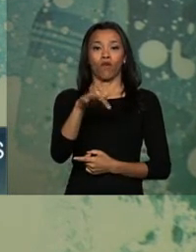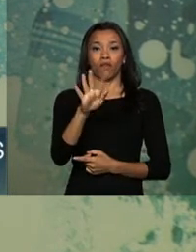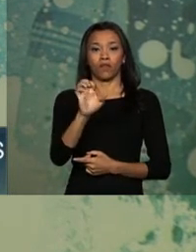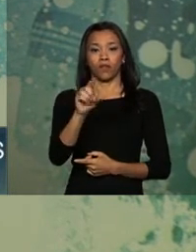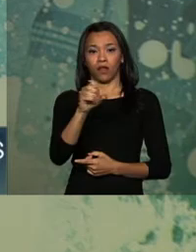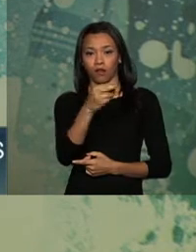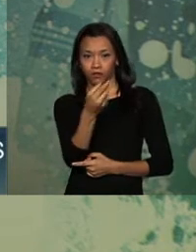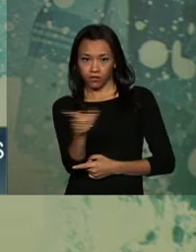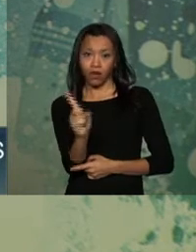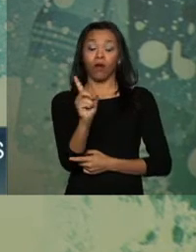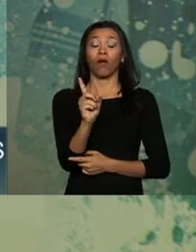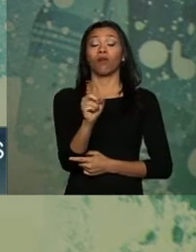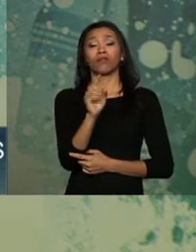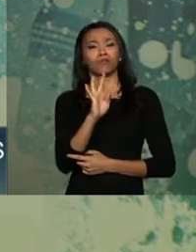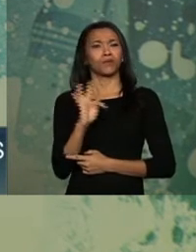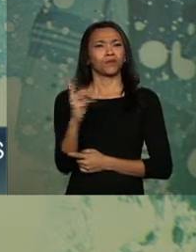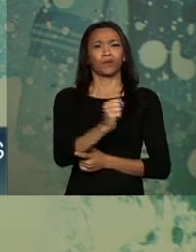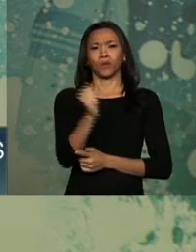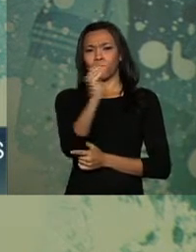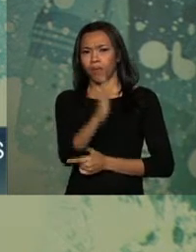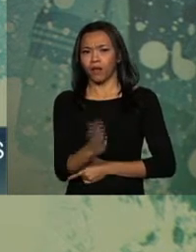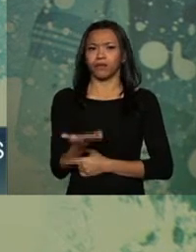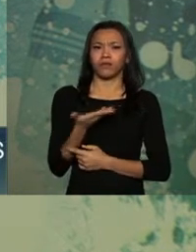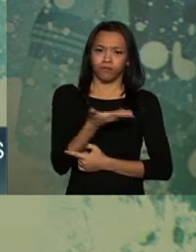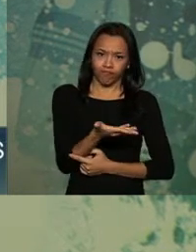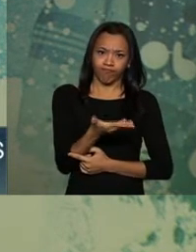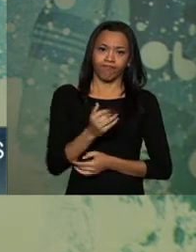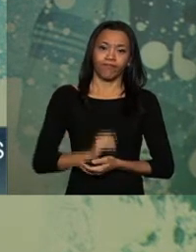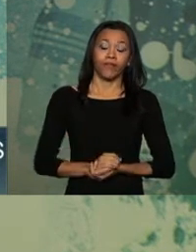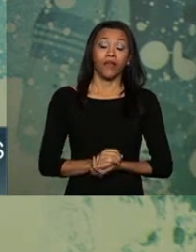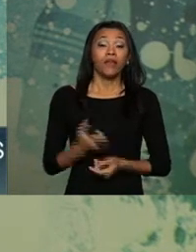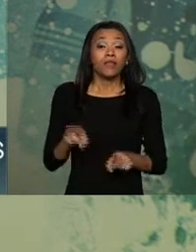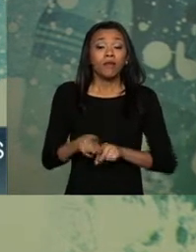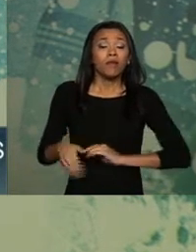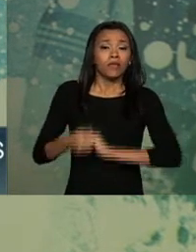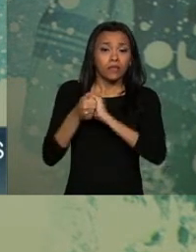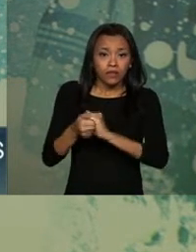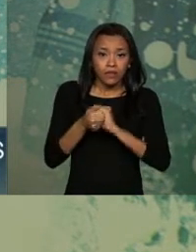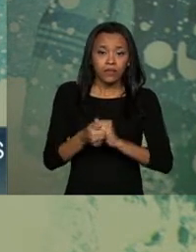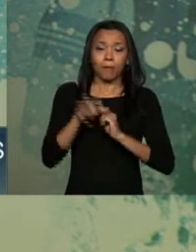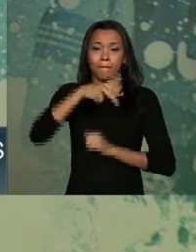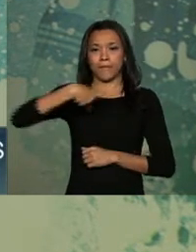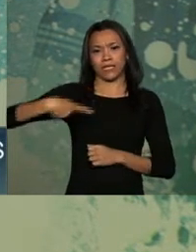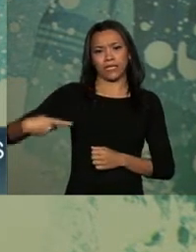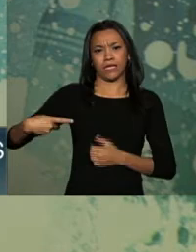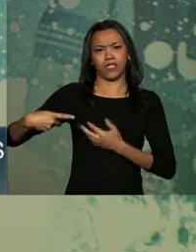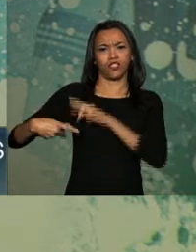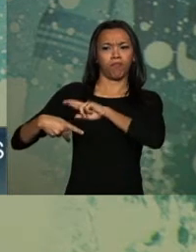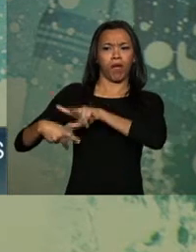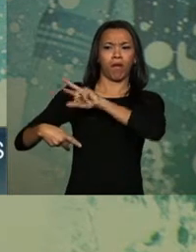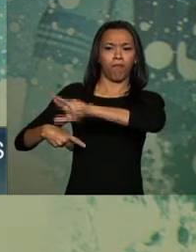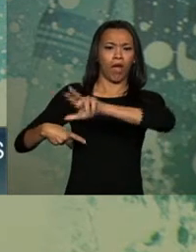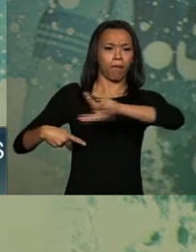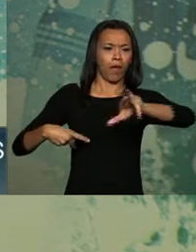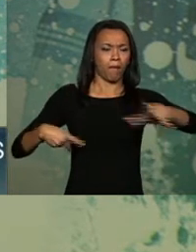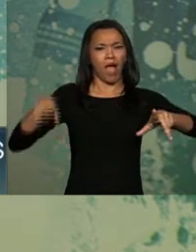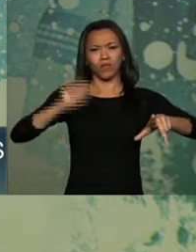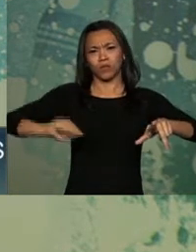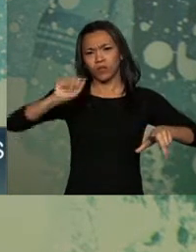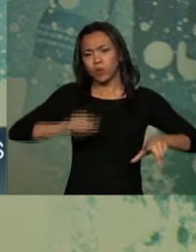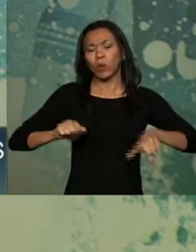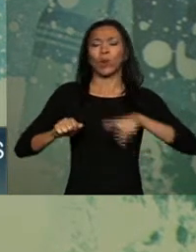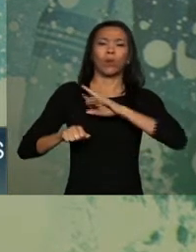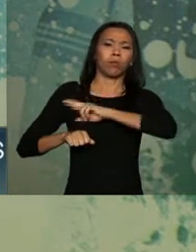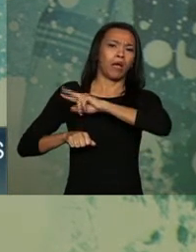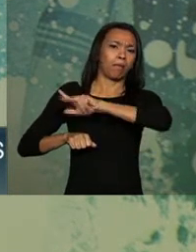Comerciais de todo o Brasil. Quero saudar os presidentes de federações, associações